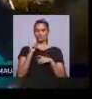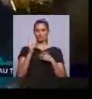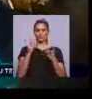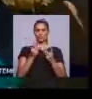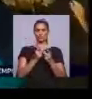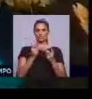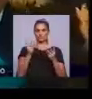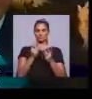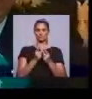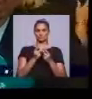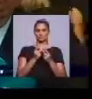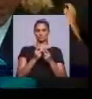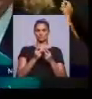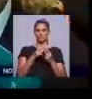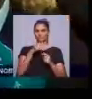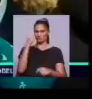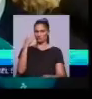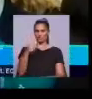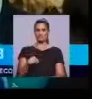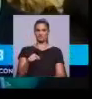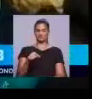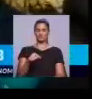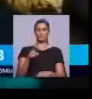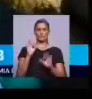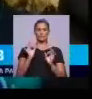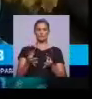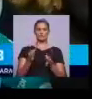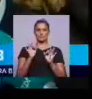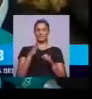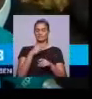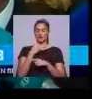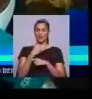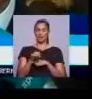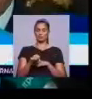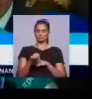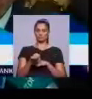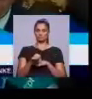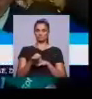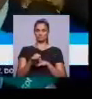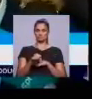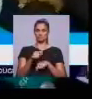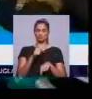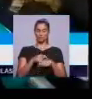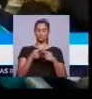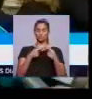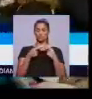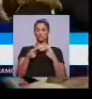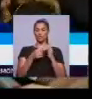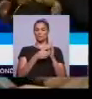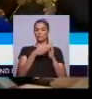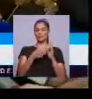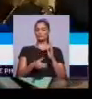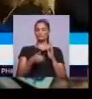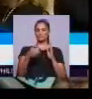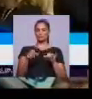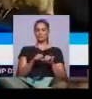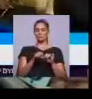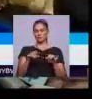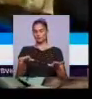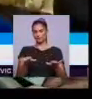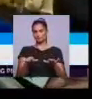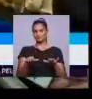em termos difíceis não vale a pena negar que se trata tempos difíceis pandemia